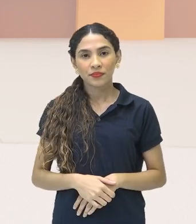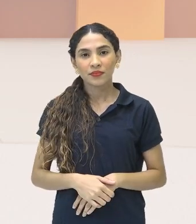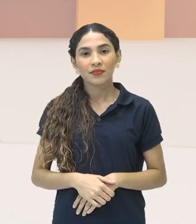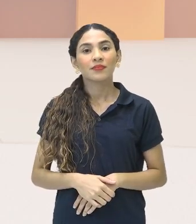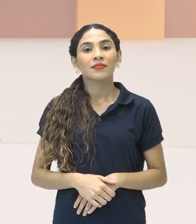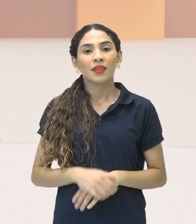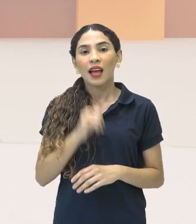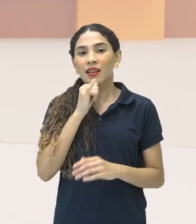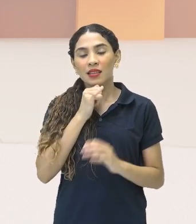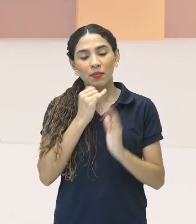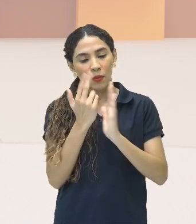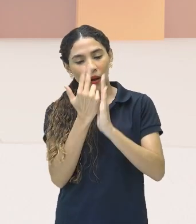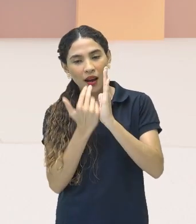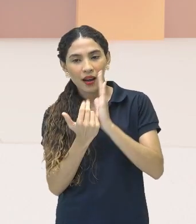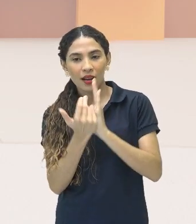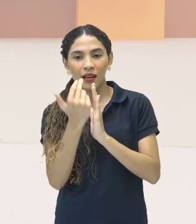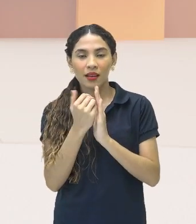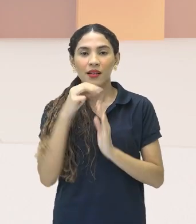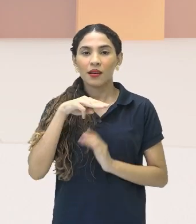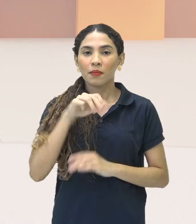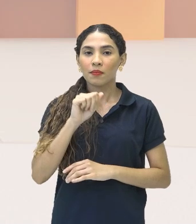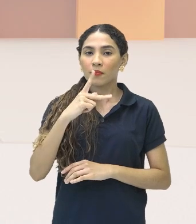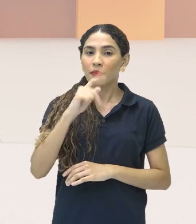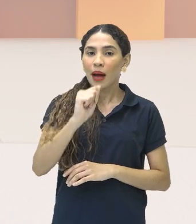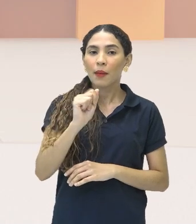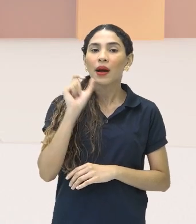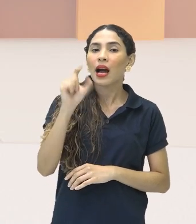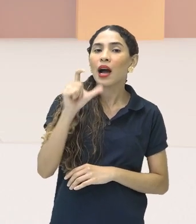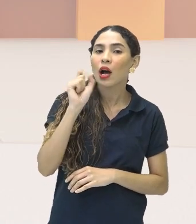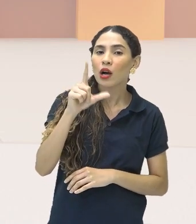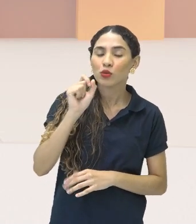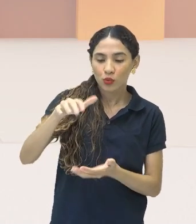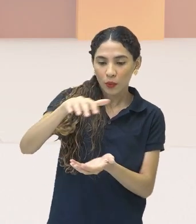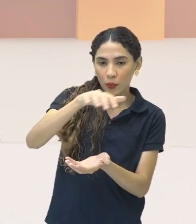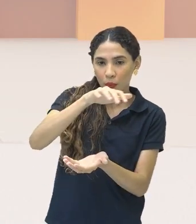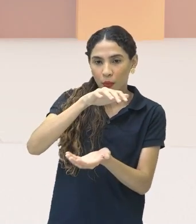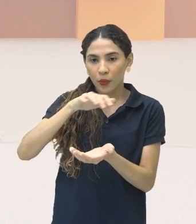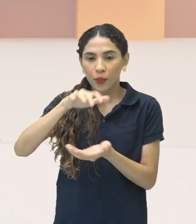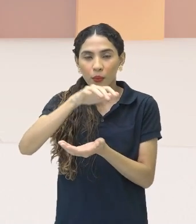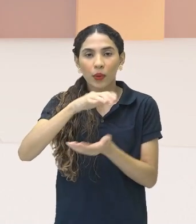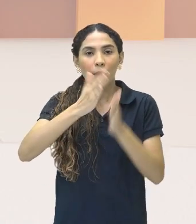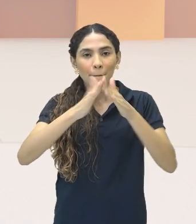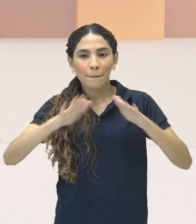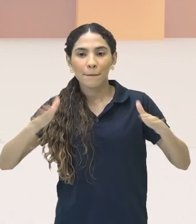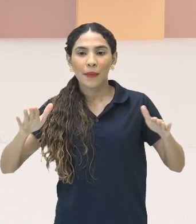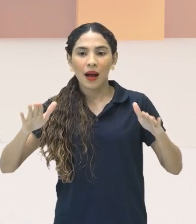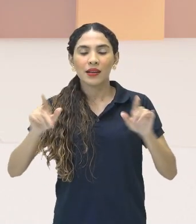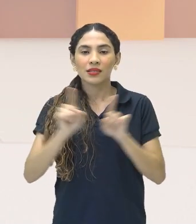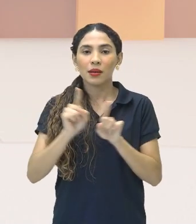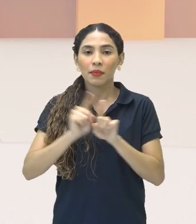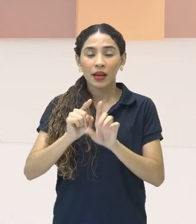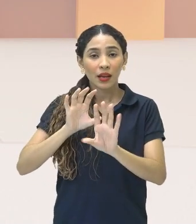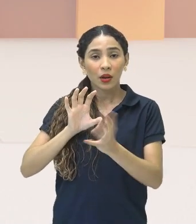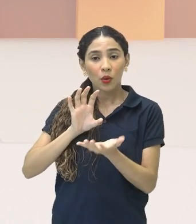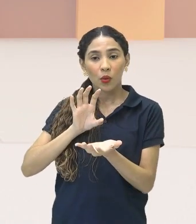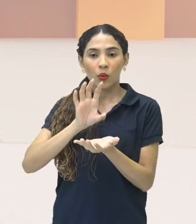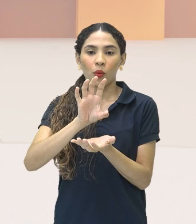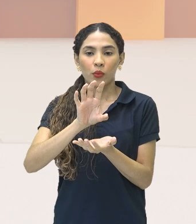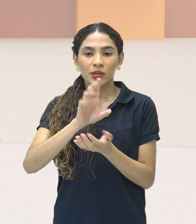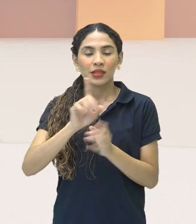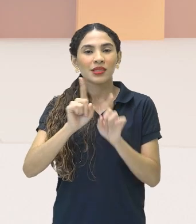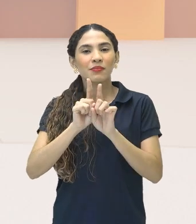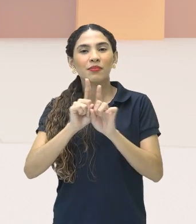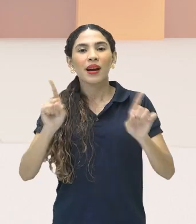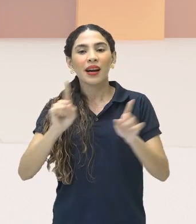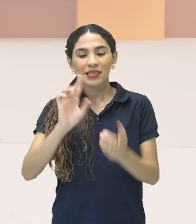Os desenhos dos mapas e tal, né? O azul dos mares, dos continentes, mas